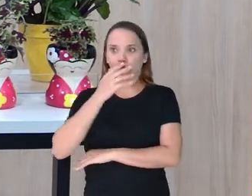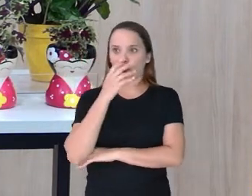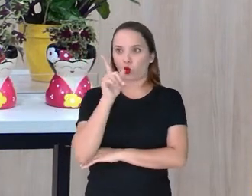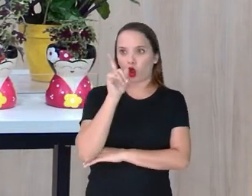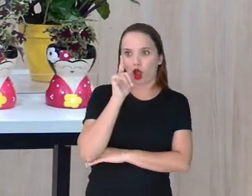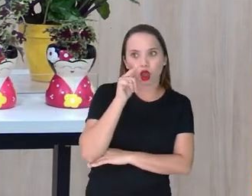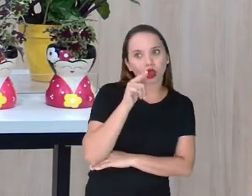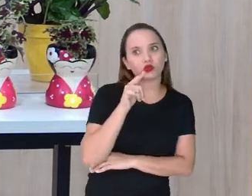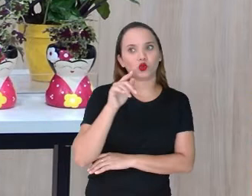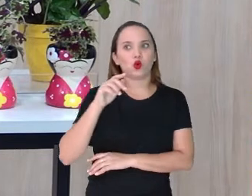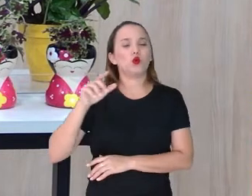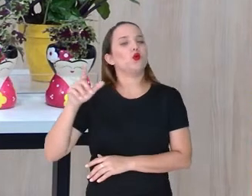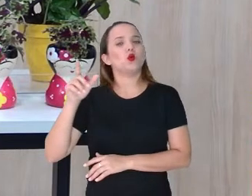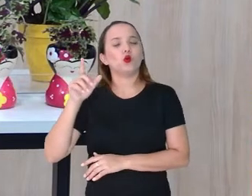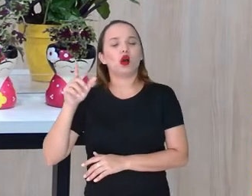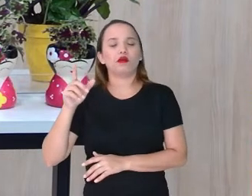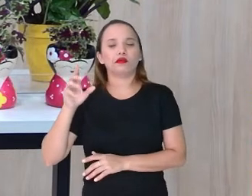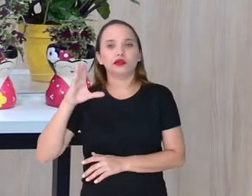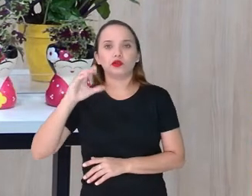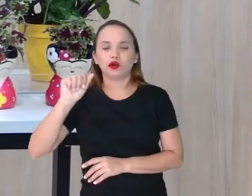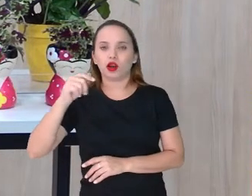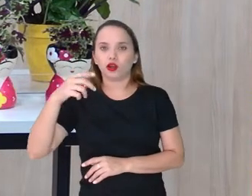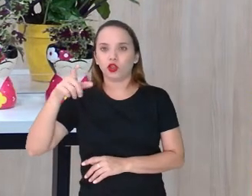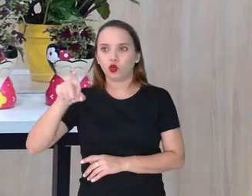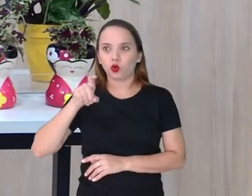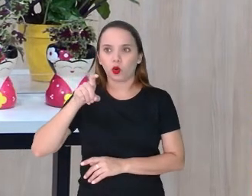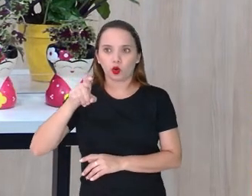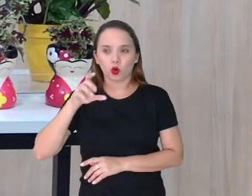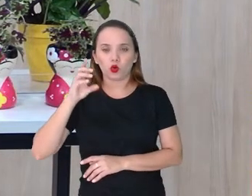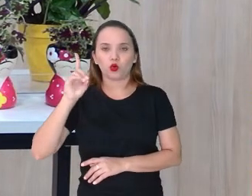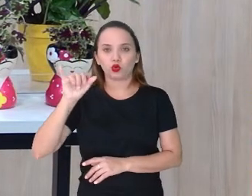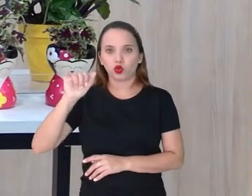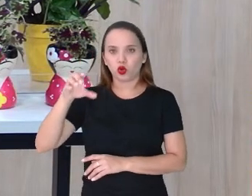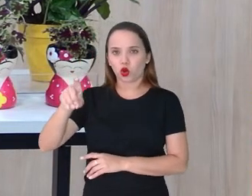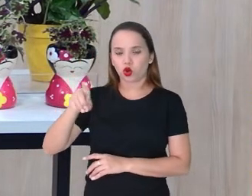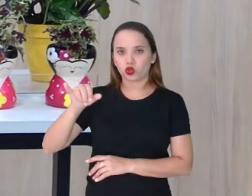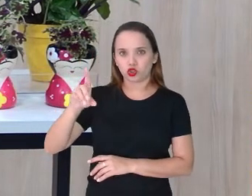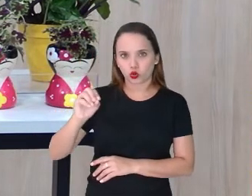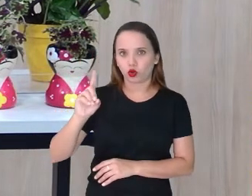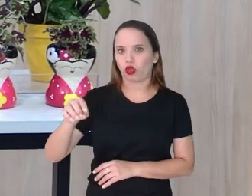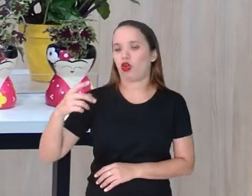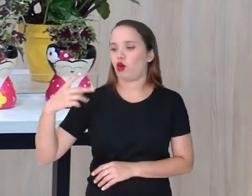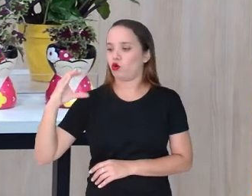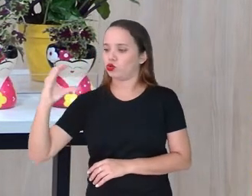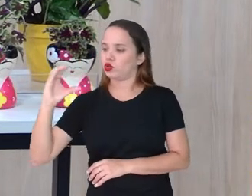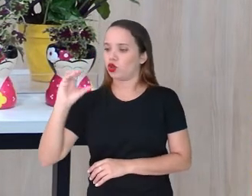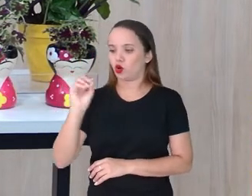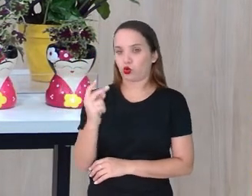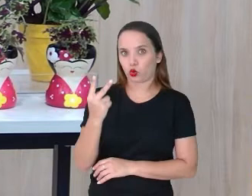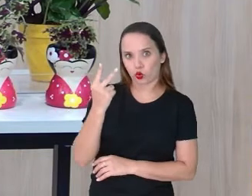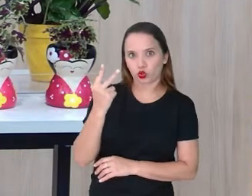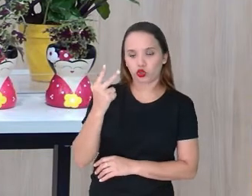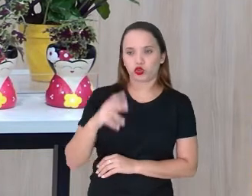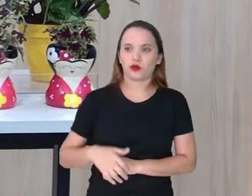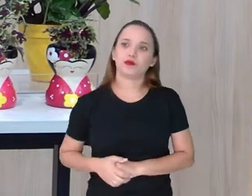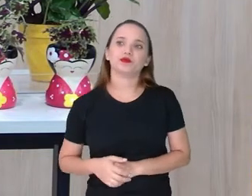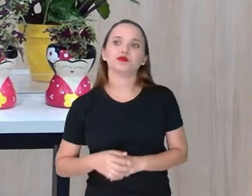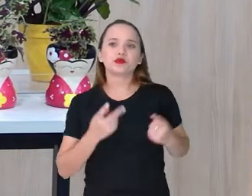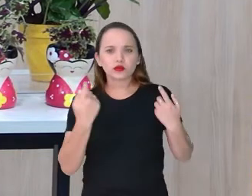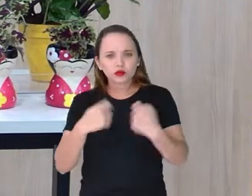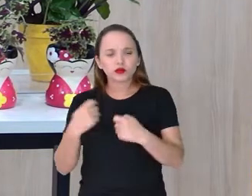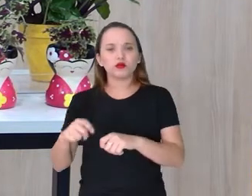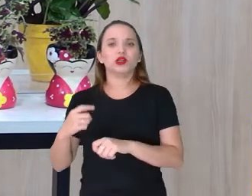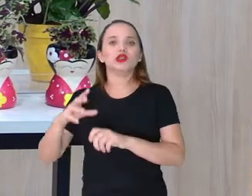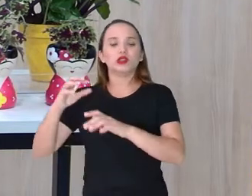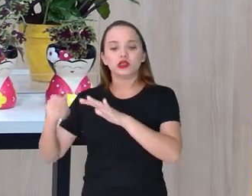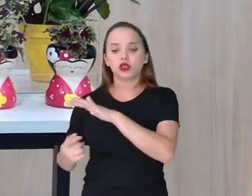a gente precisa de luz solar, o dióxido de carbono, o CO2, né? E precisamos que a planta absorve do